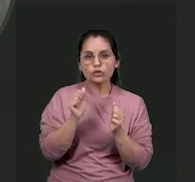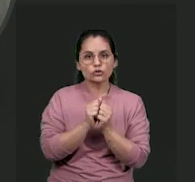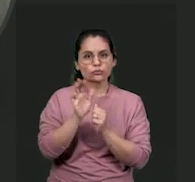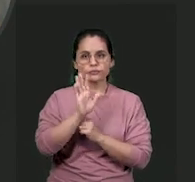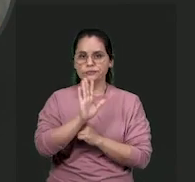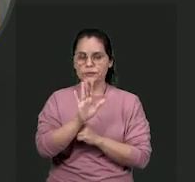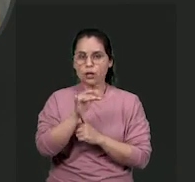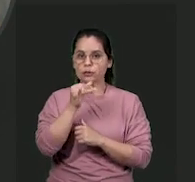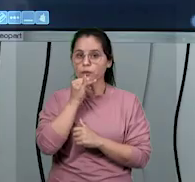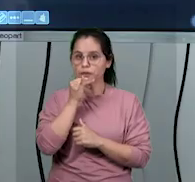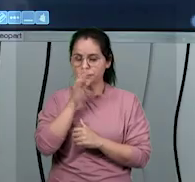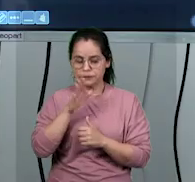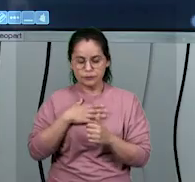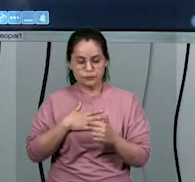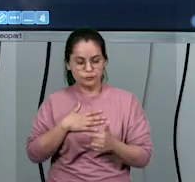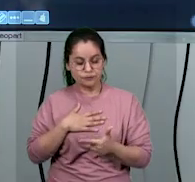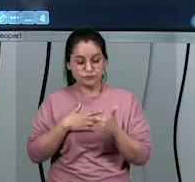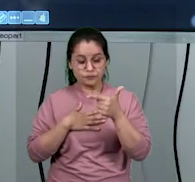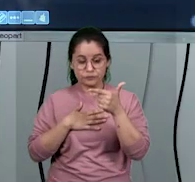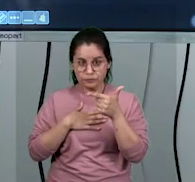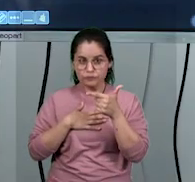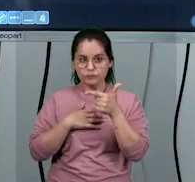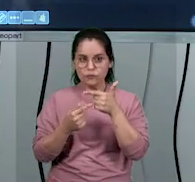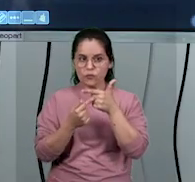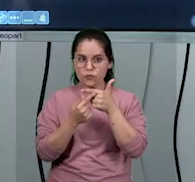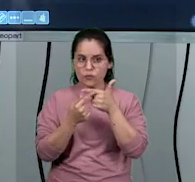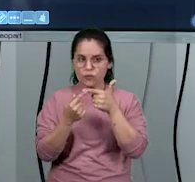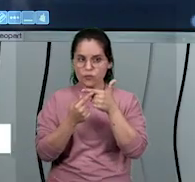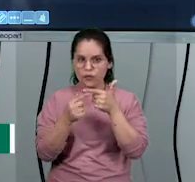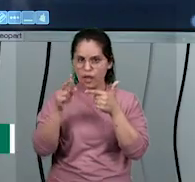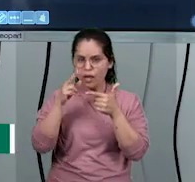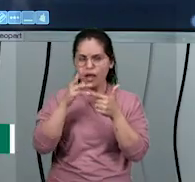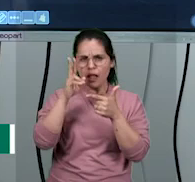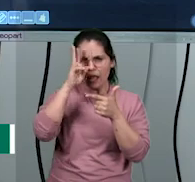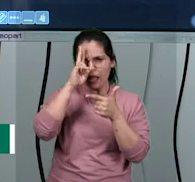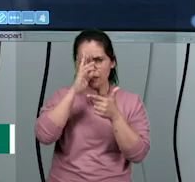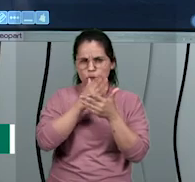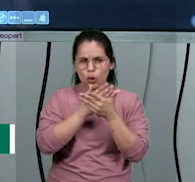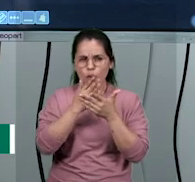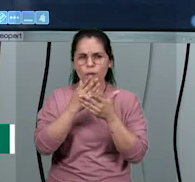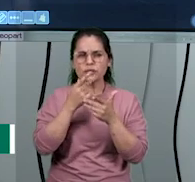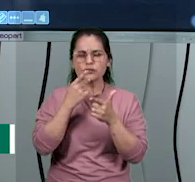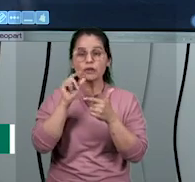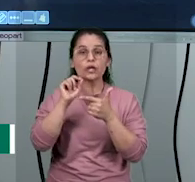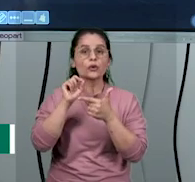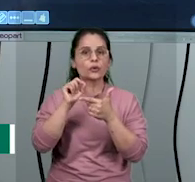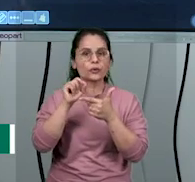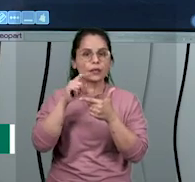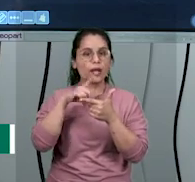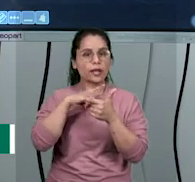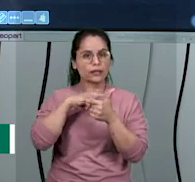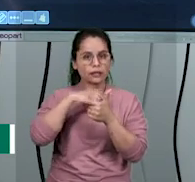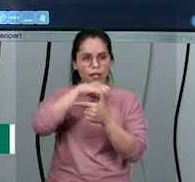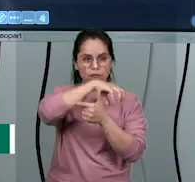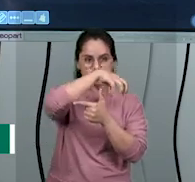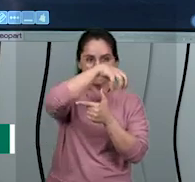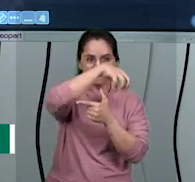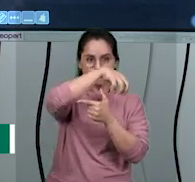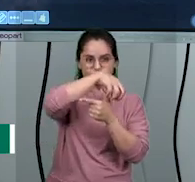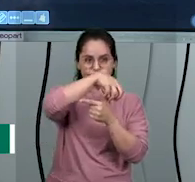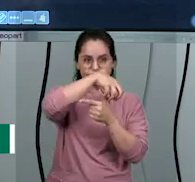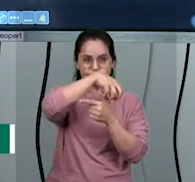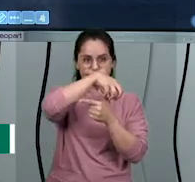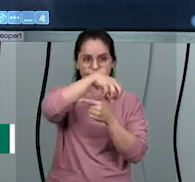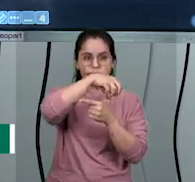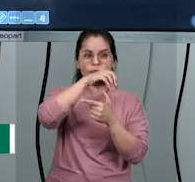Então, pessoal, veja só. Lembra que lá no início eu falei para vocês que a bexiga não